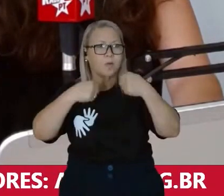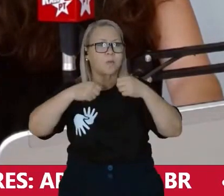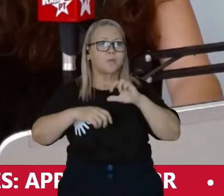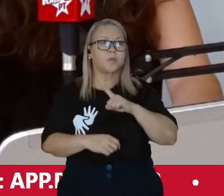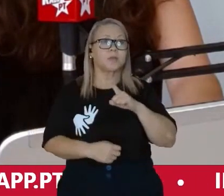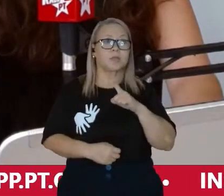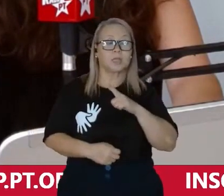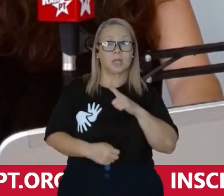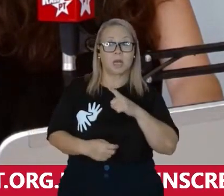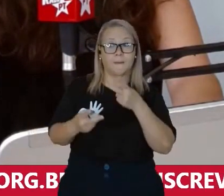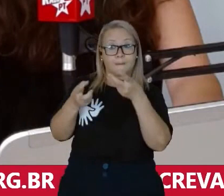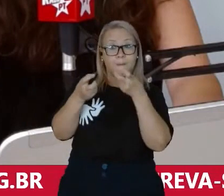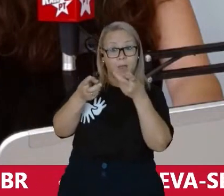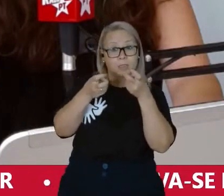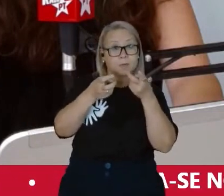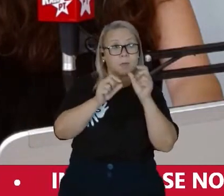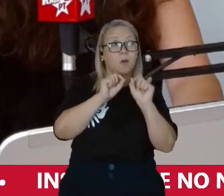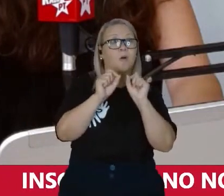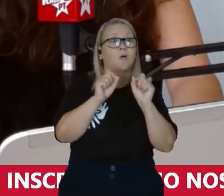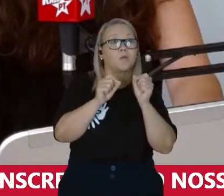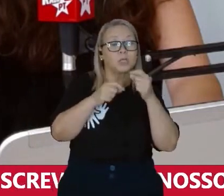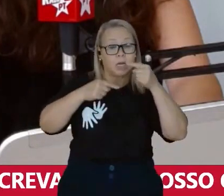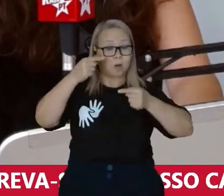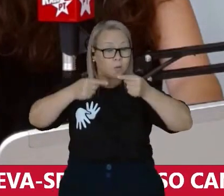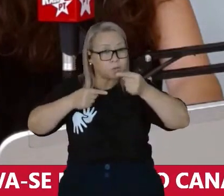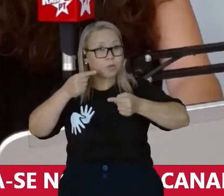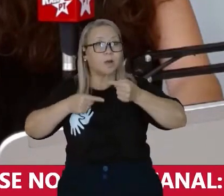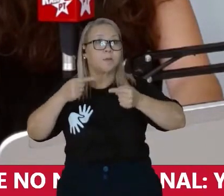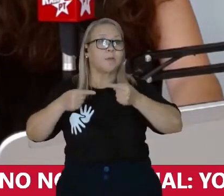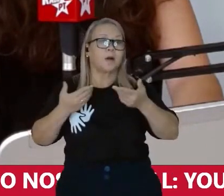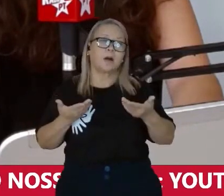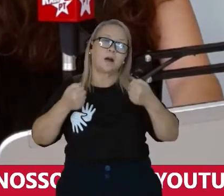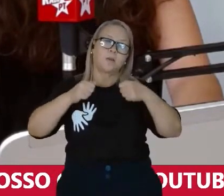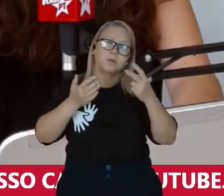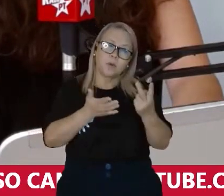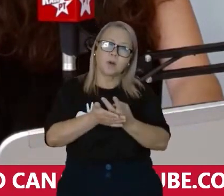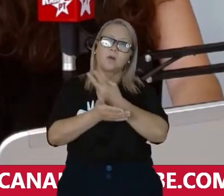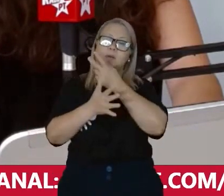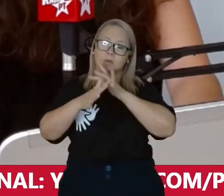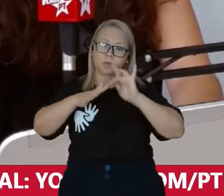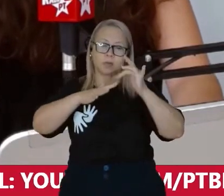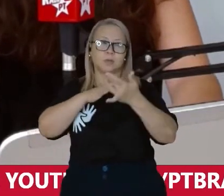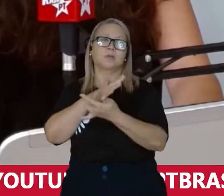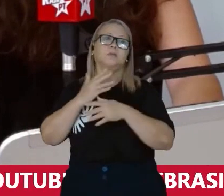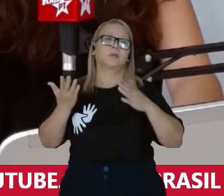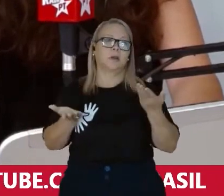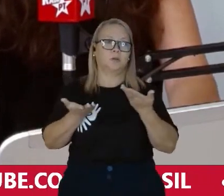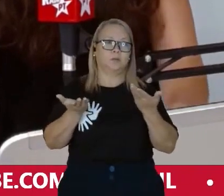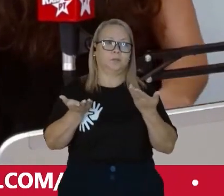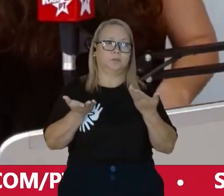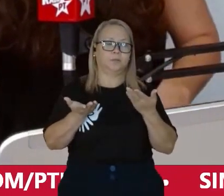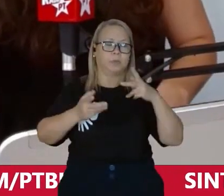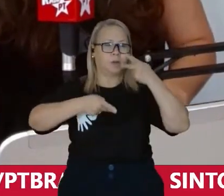A gente precisa ter noção de que o debate passa muito pelo que acontece nas redes sociais hoje em dia. Eu costumo